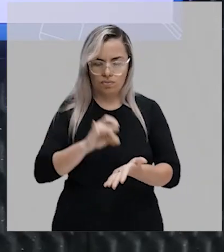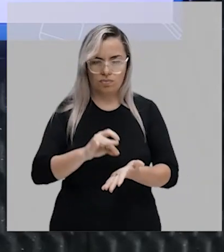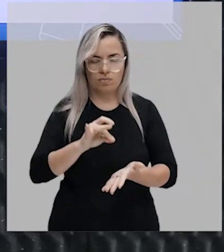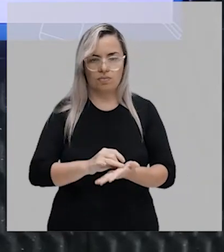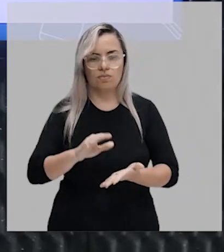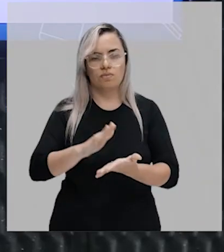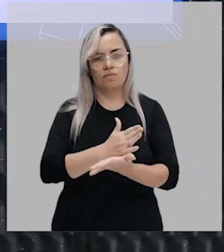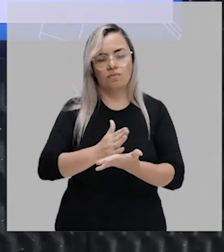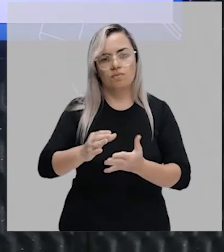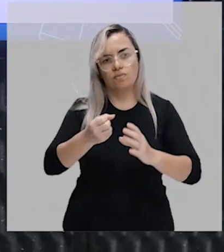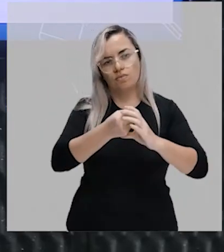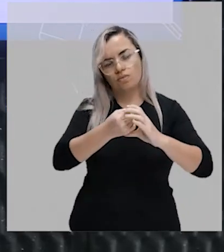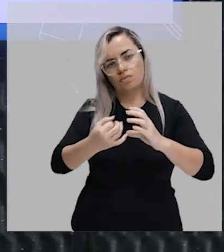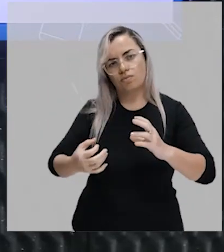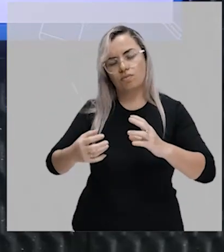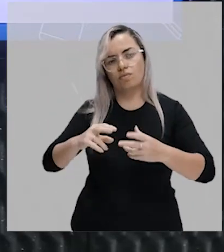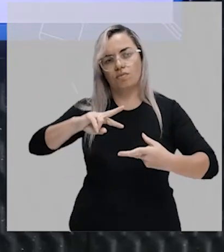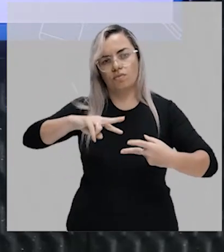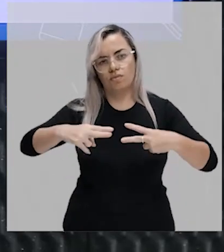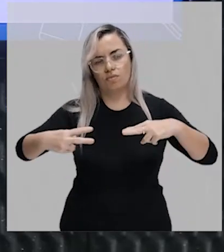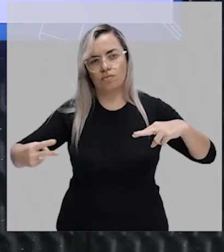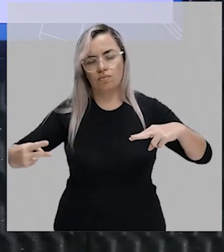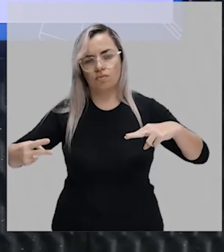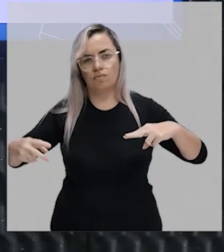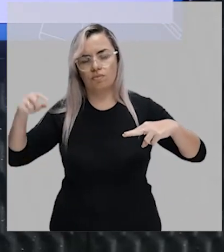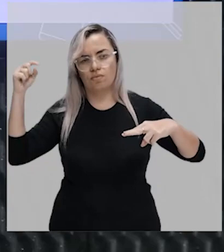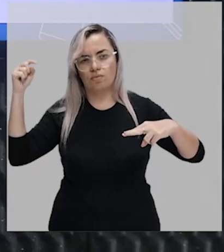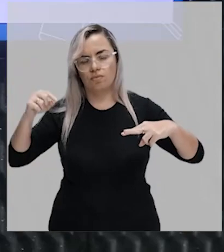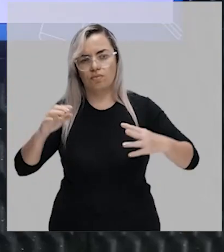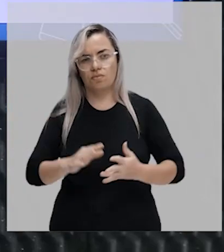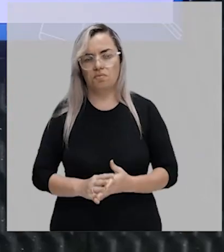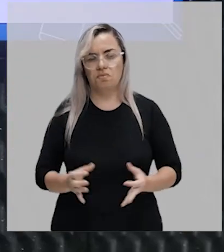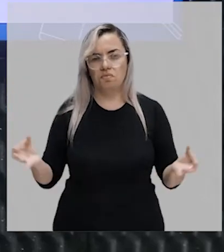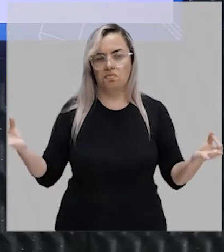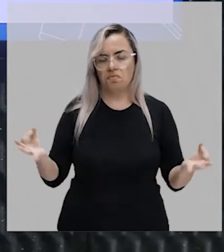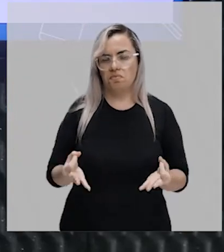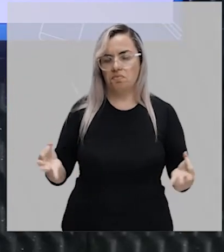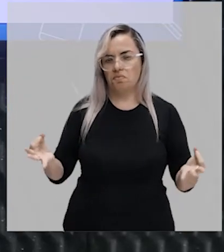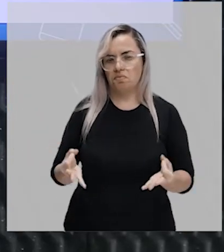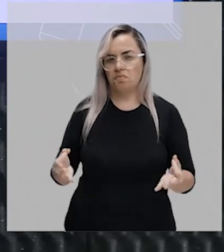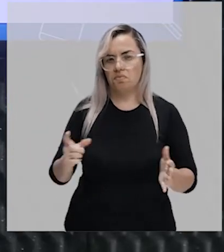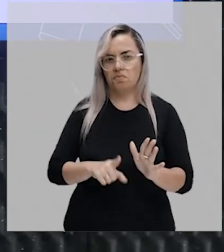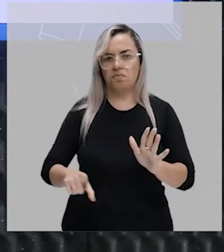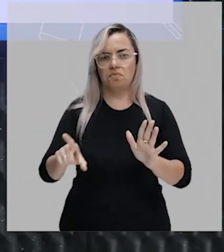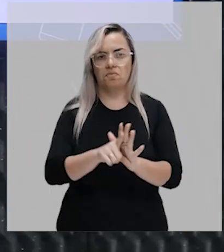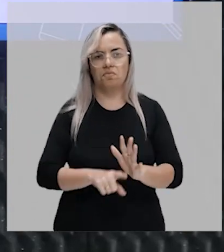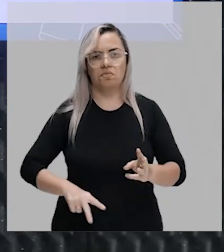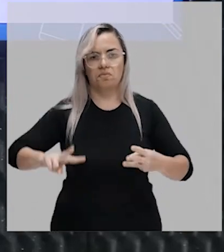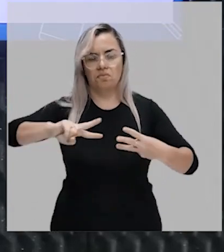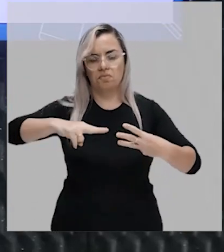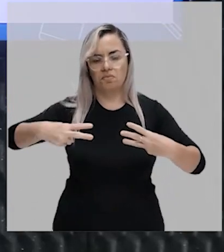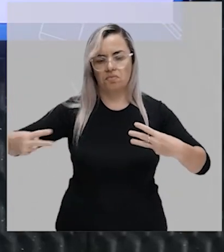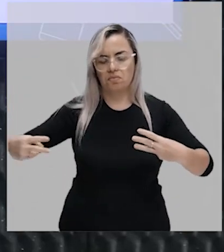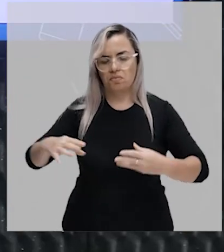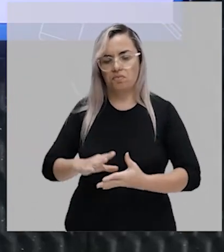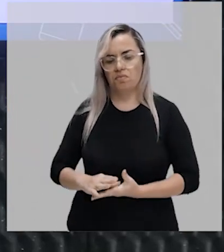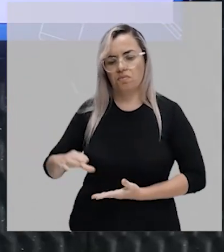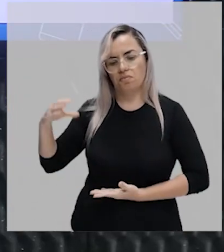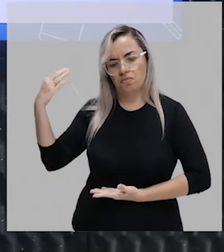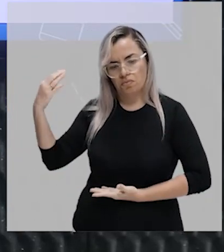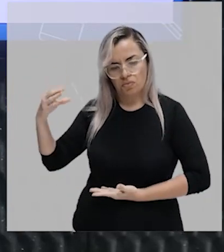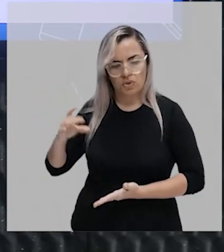algumas características genéticas que seguem perfeitamente as leis de Mendel. Então, a lei científica é algo